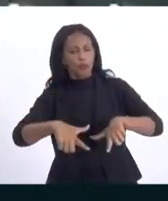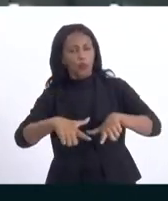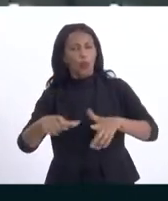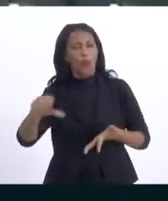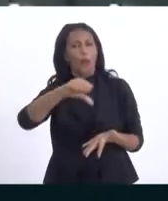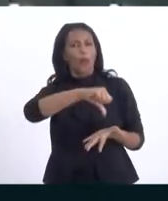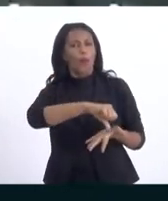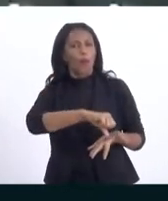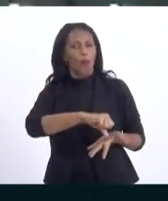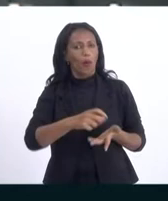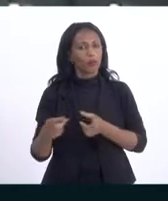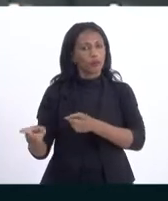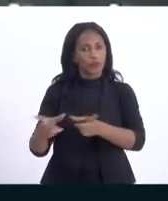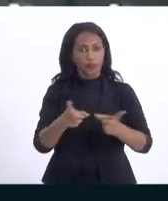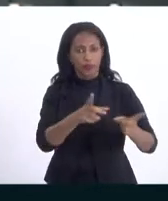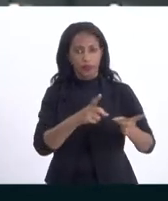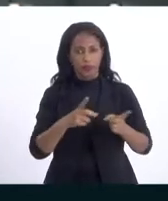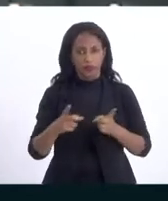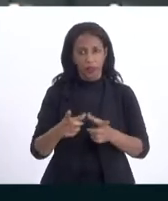polo de venda